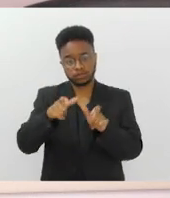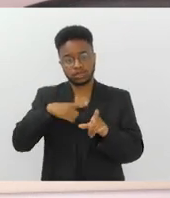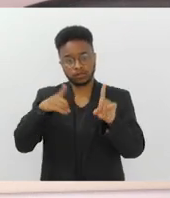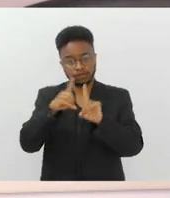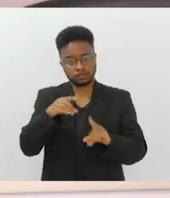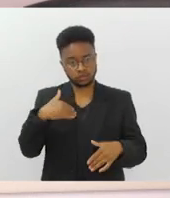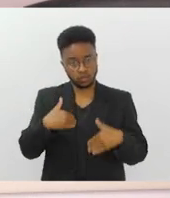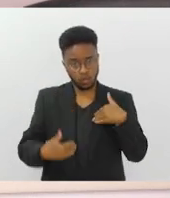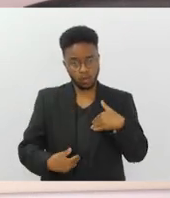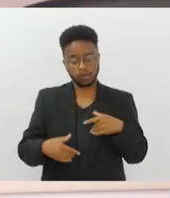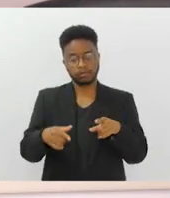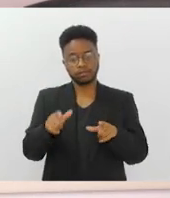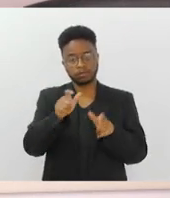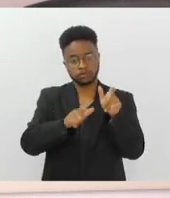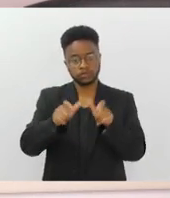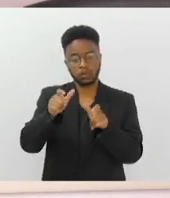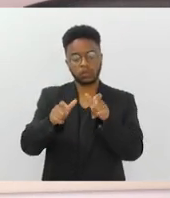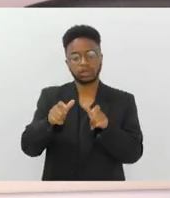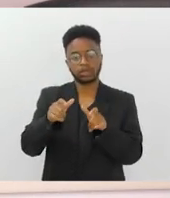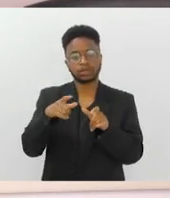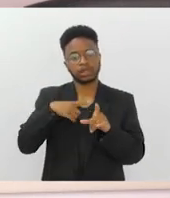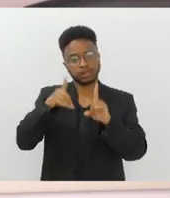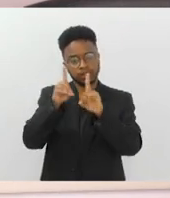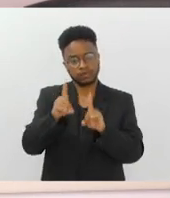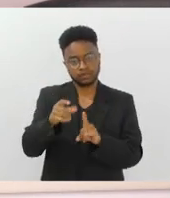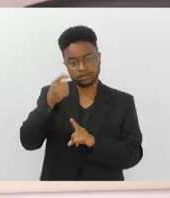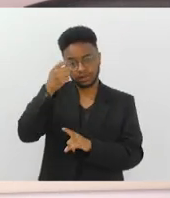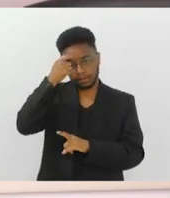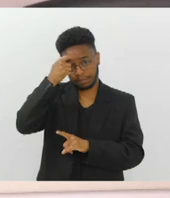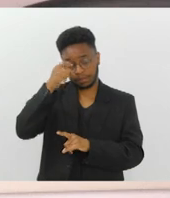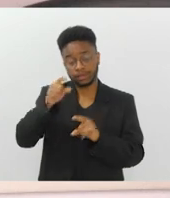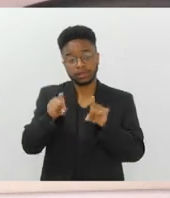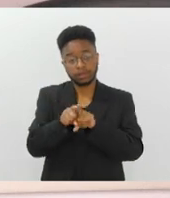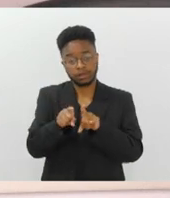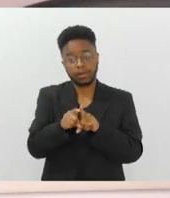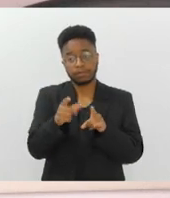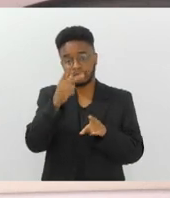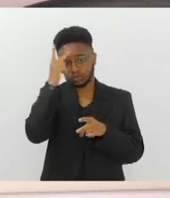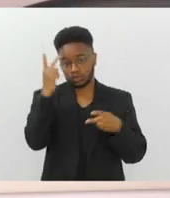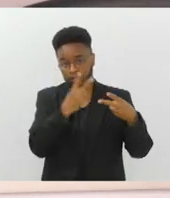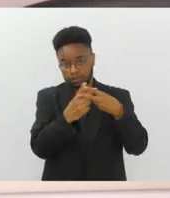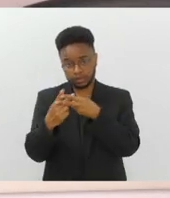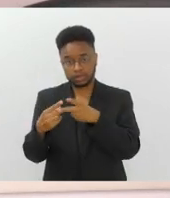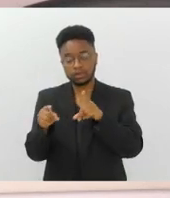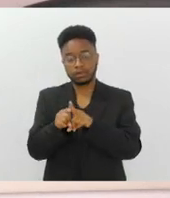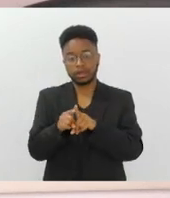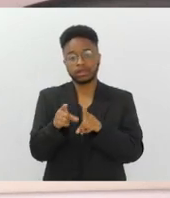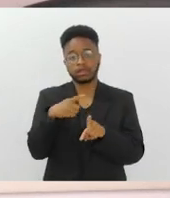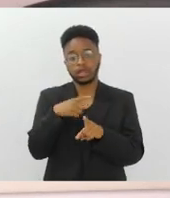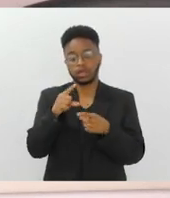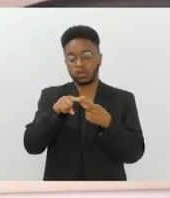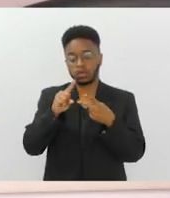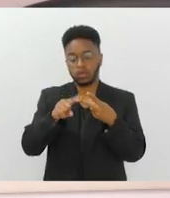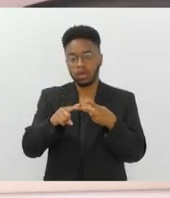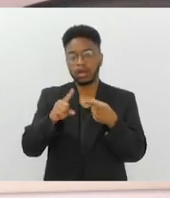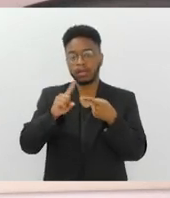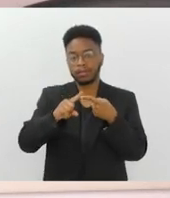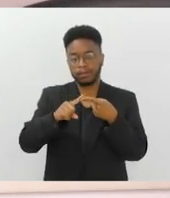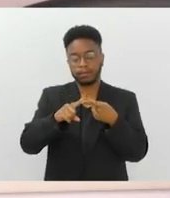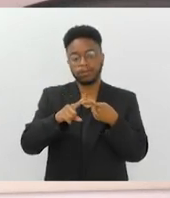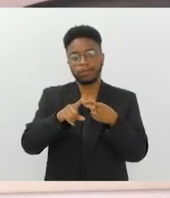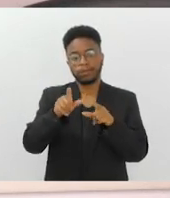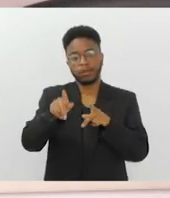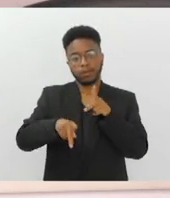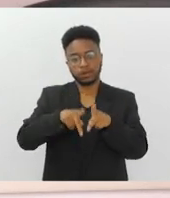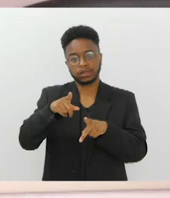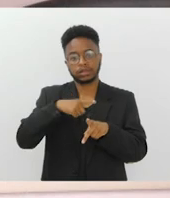liberdade. Mas eu queria trazer aqui mais duas outras populações que são... a população portadora de HIV, a pessoa que